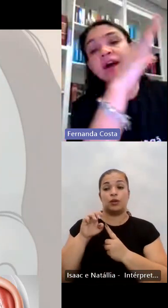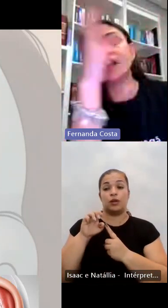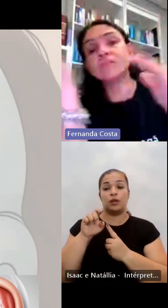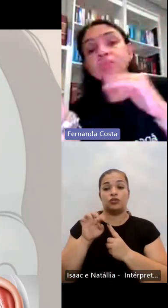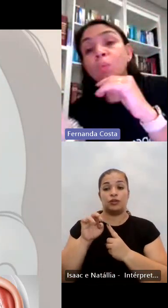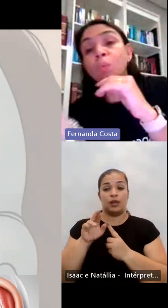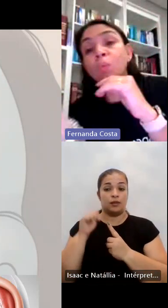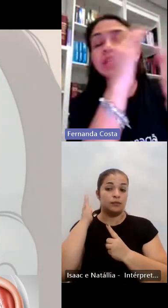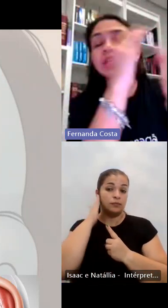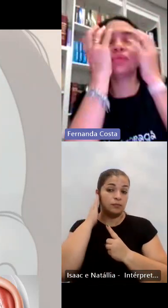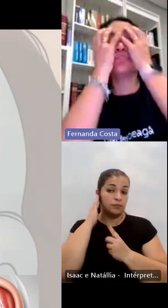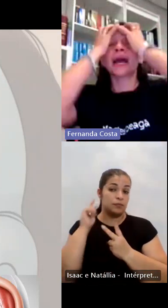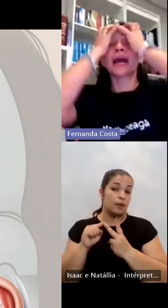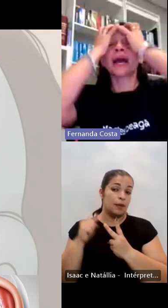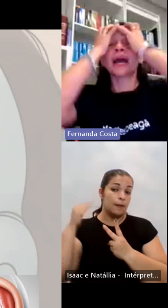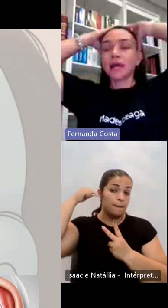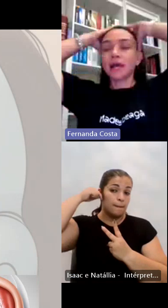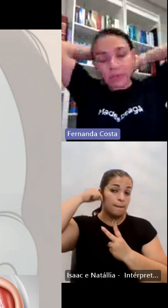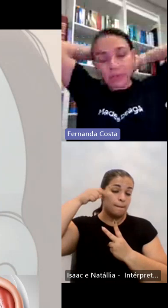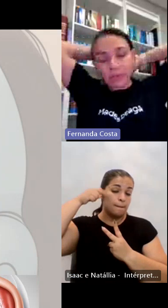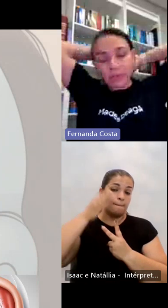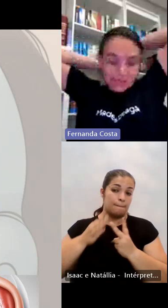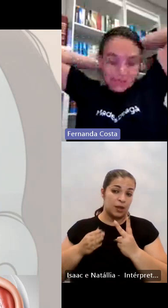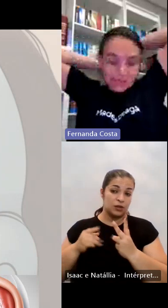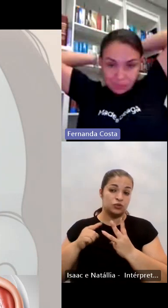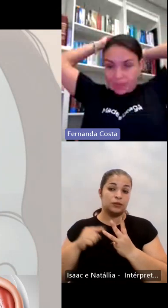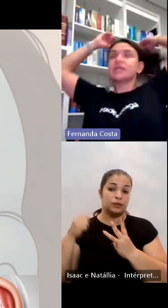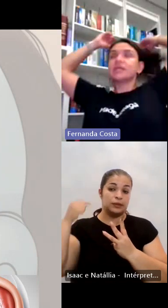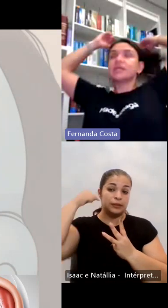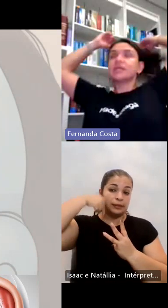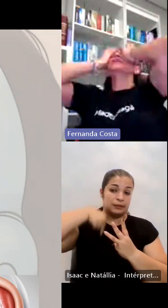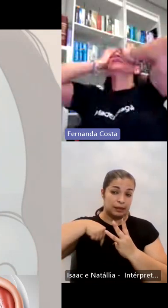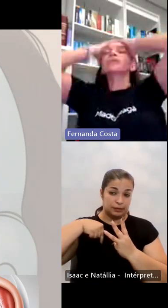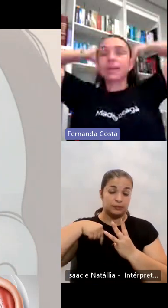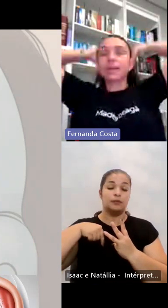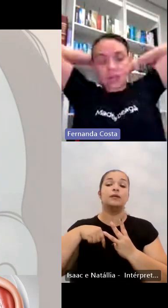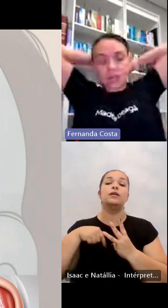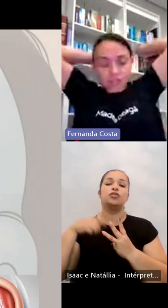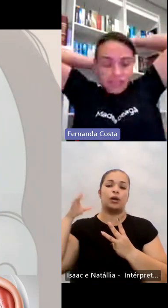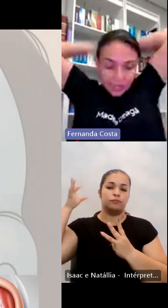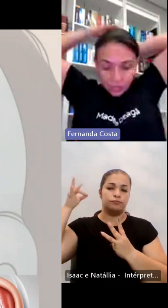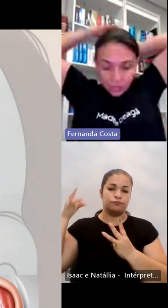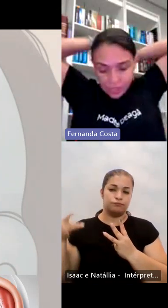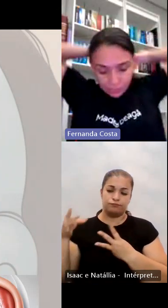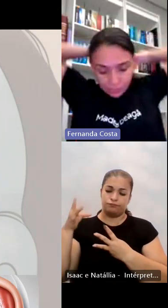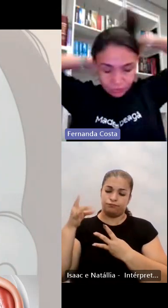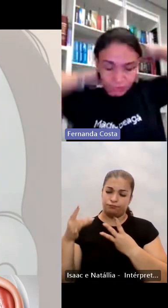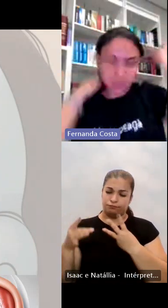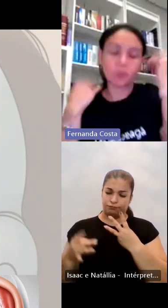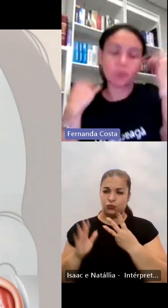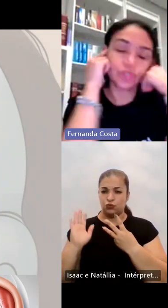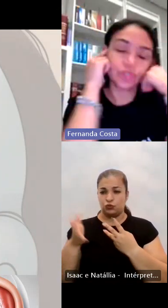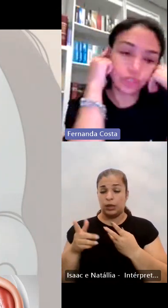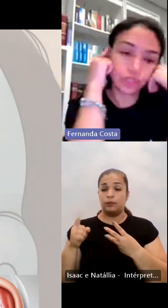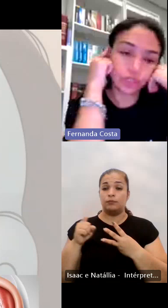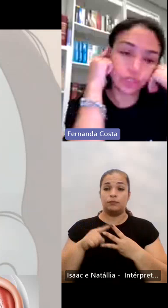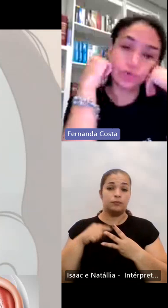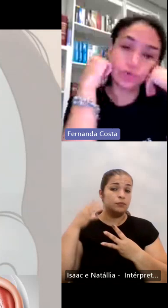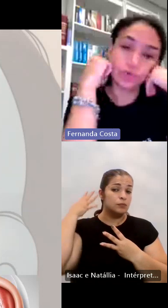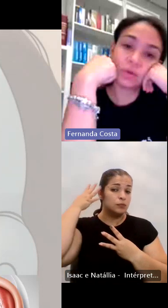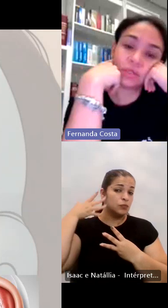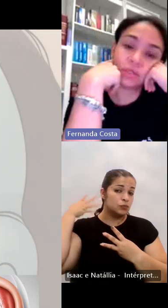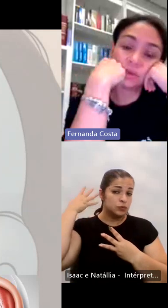e falamos um pouquinho de cada uma dessas partes, sendo que na parte externa nós temos o pavilhão